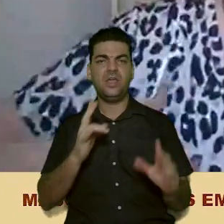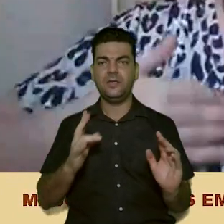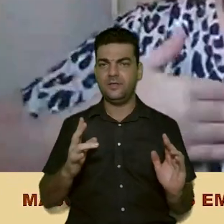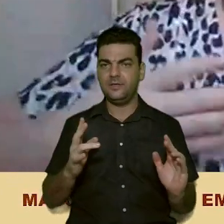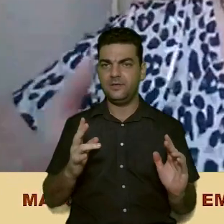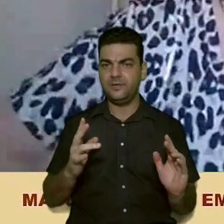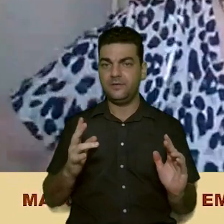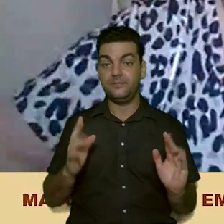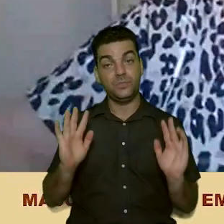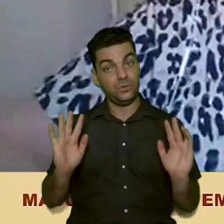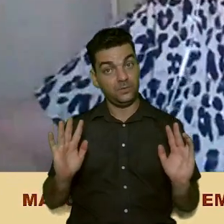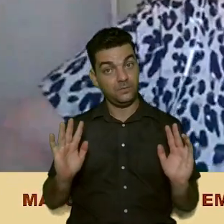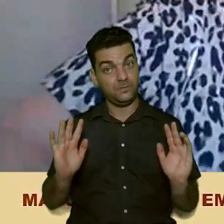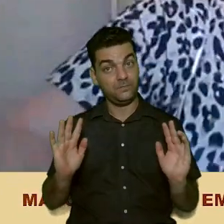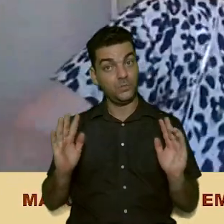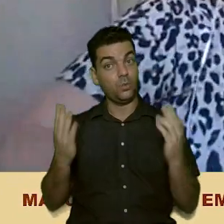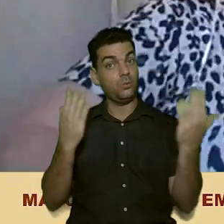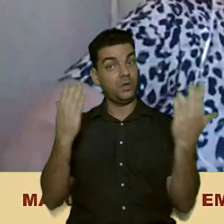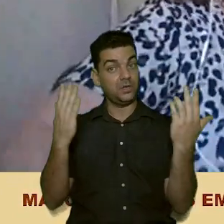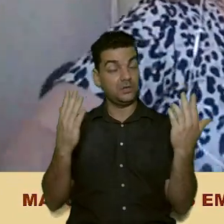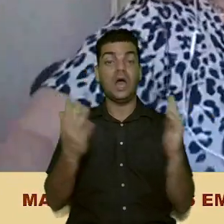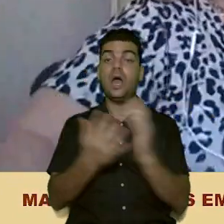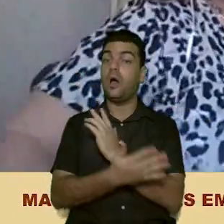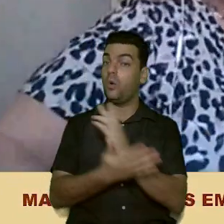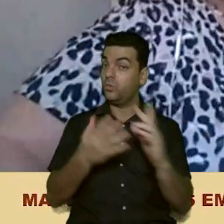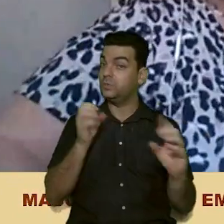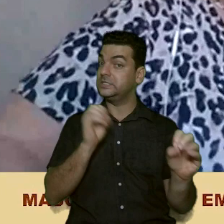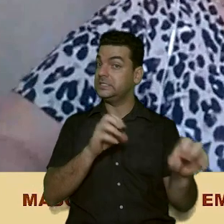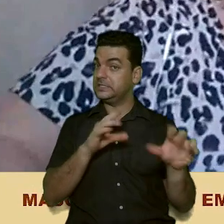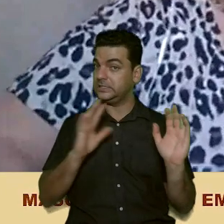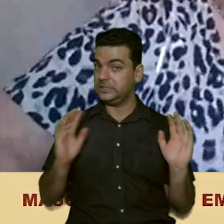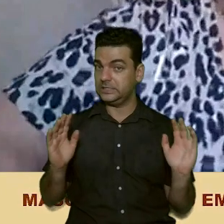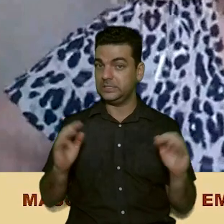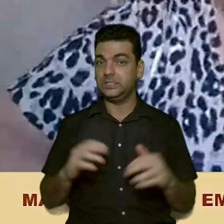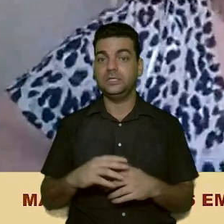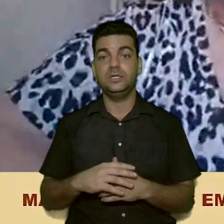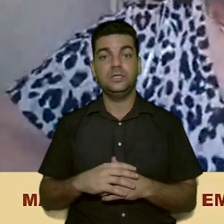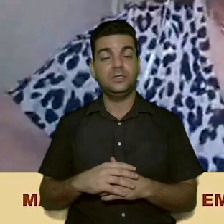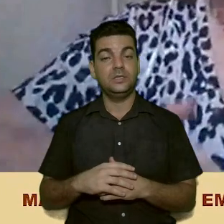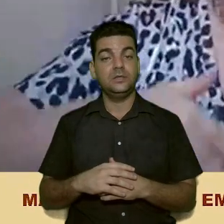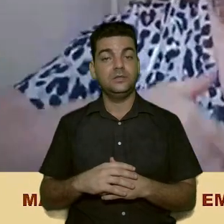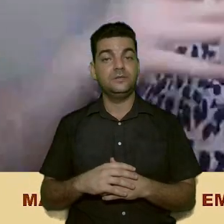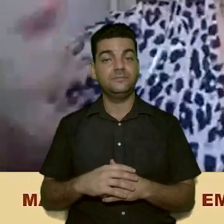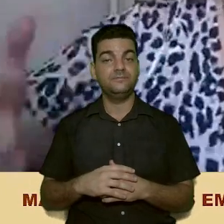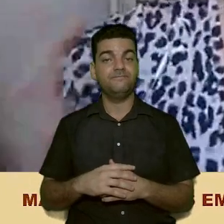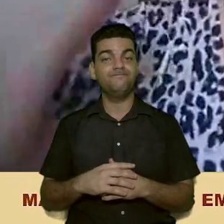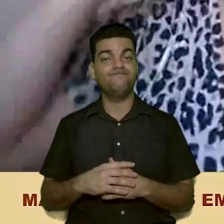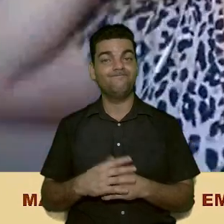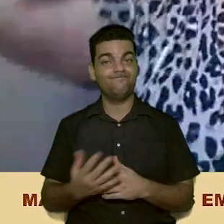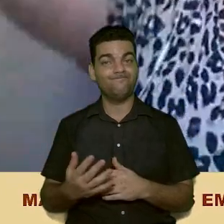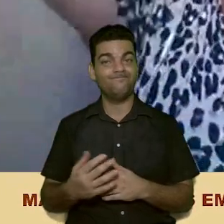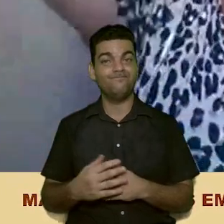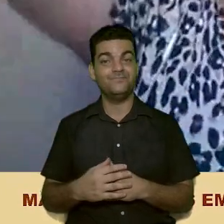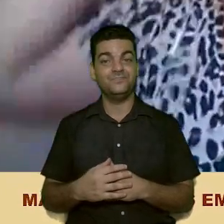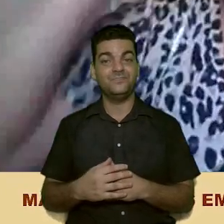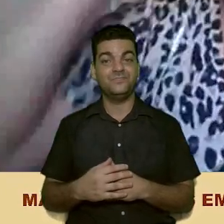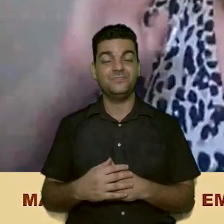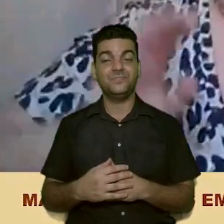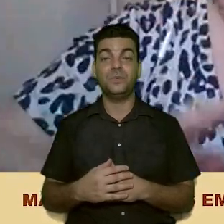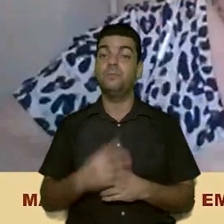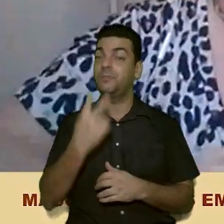aqui, estou me permitindo usar também as palavras coloquiais, porque a gente tem que falar com as pessoas, né, e não só entre